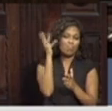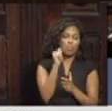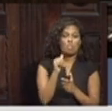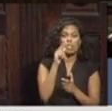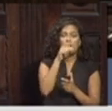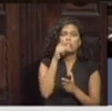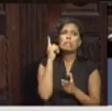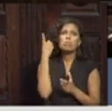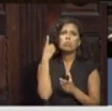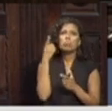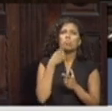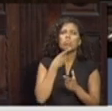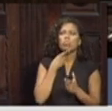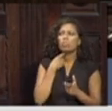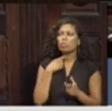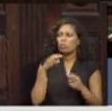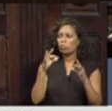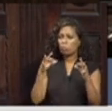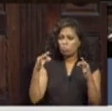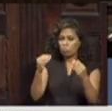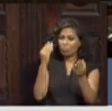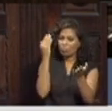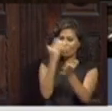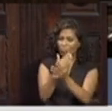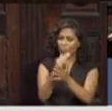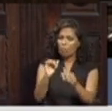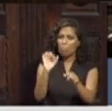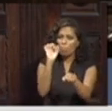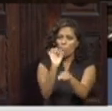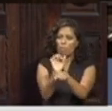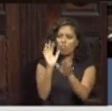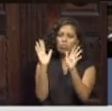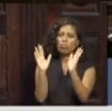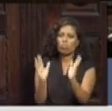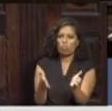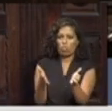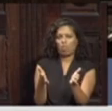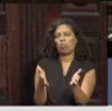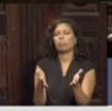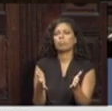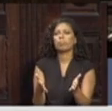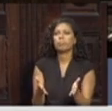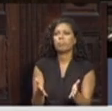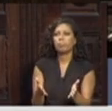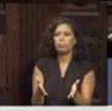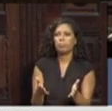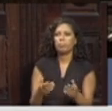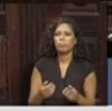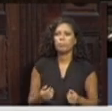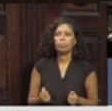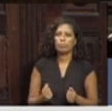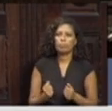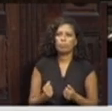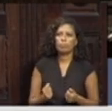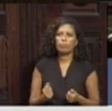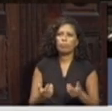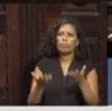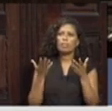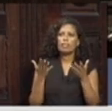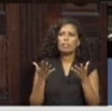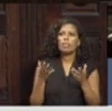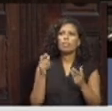de violência, um quadro de, enfim, insegurança, no quadro dramático que vive esse lindo município